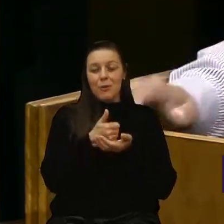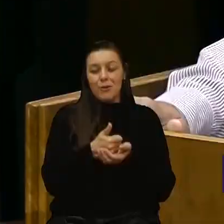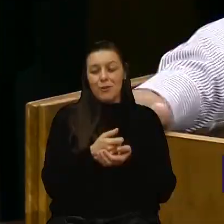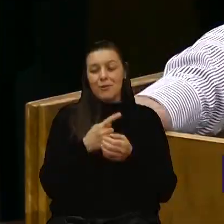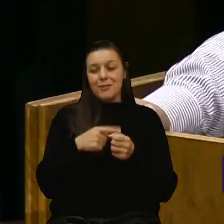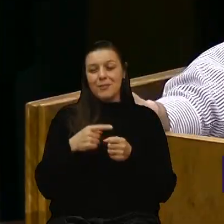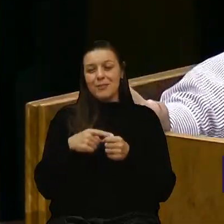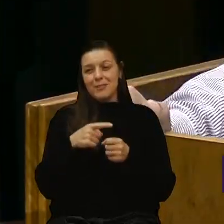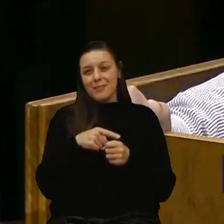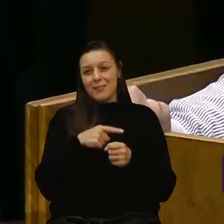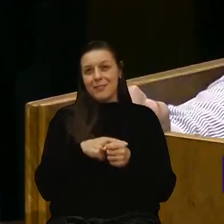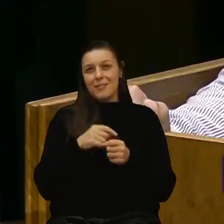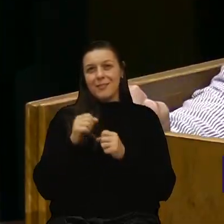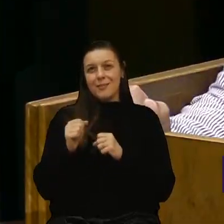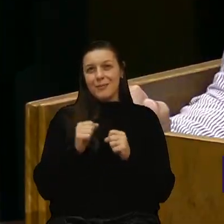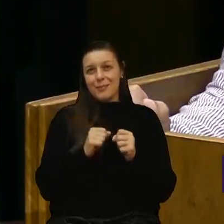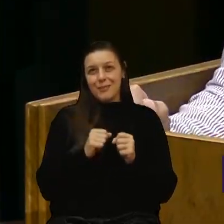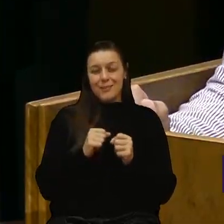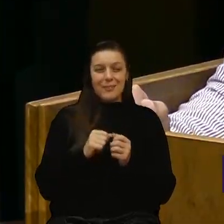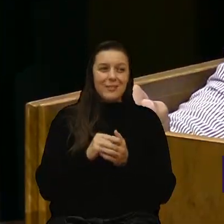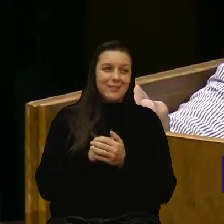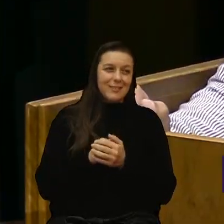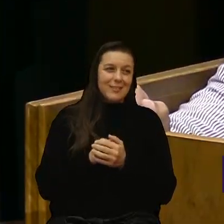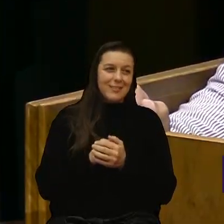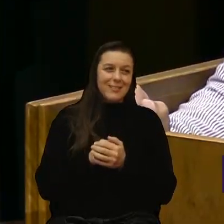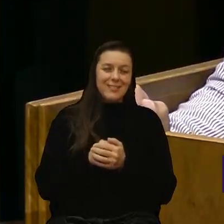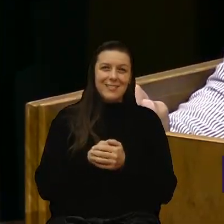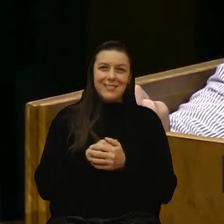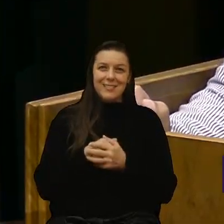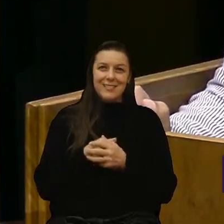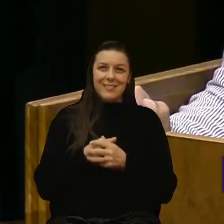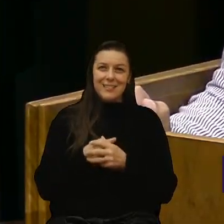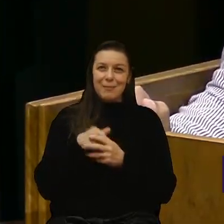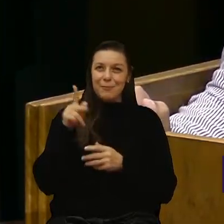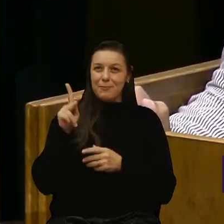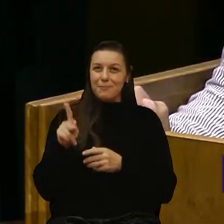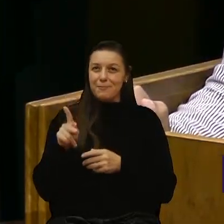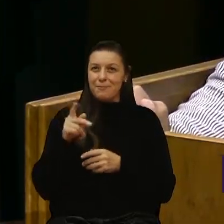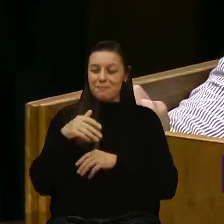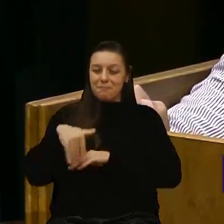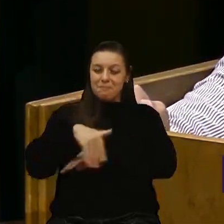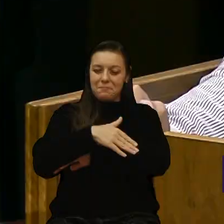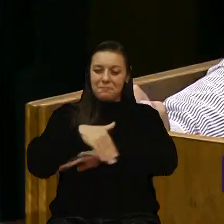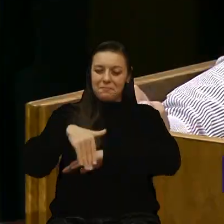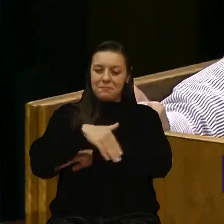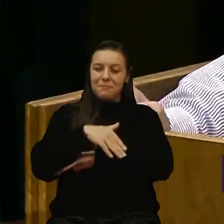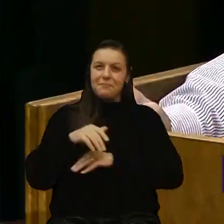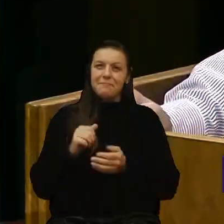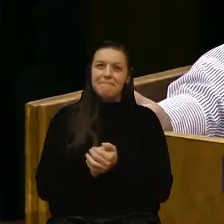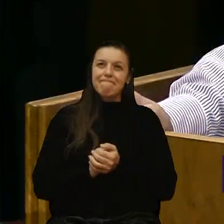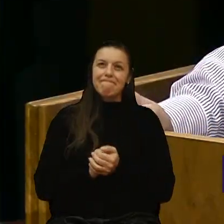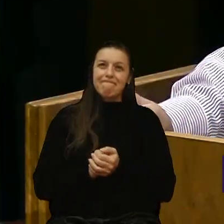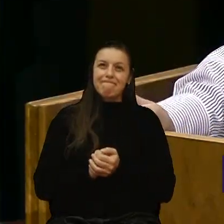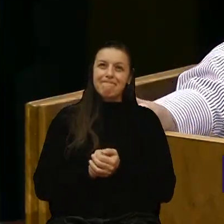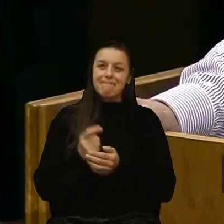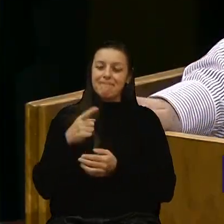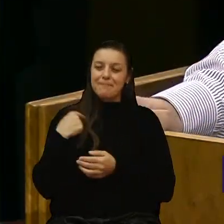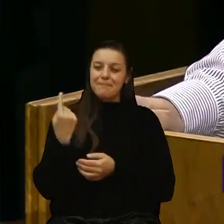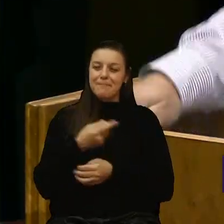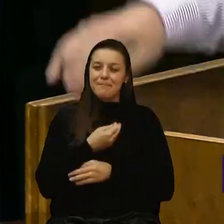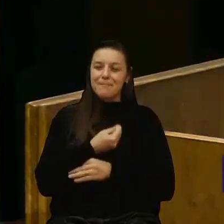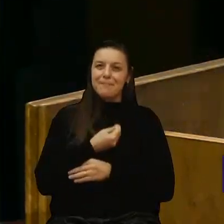sem apoio do poder público. Ao trabalho com as pessoas em situação de rua. E aqui nós vivemos